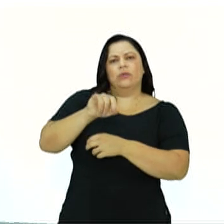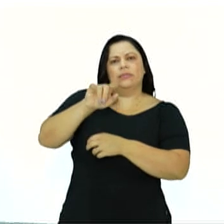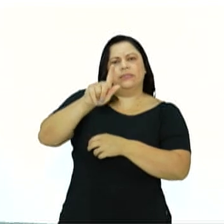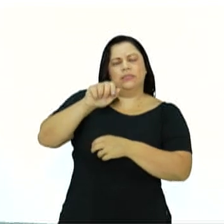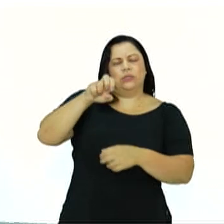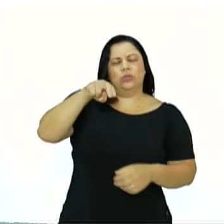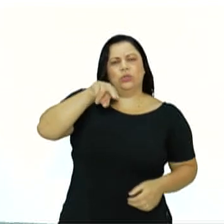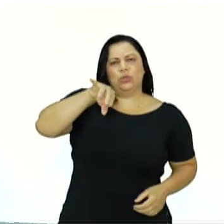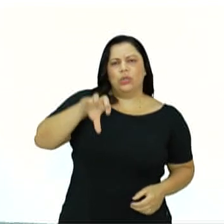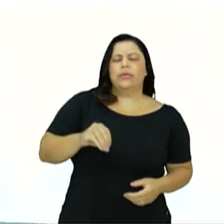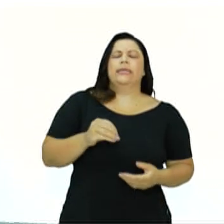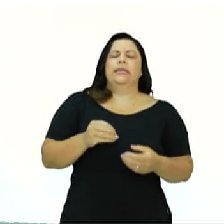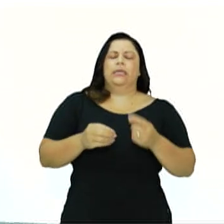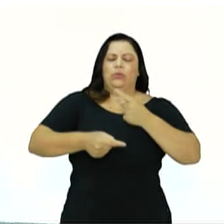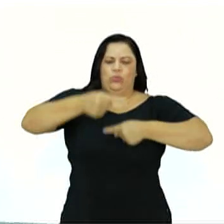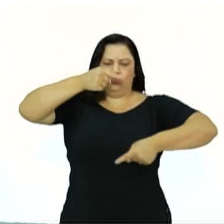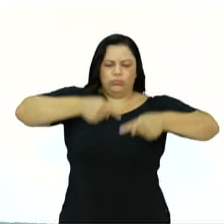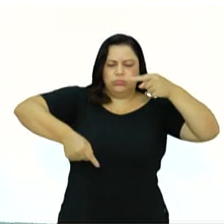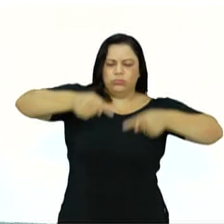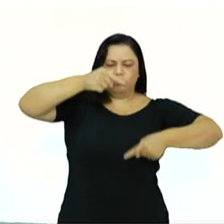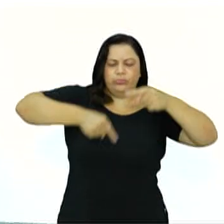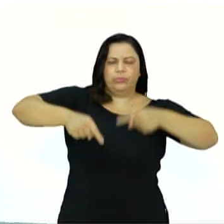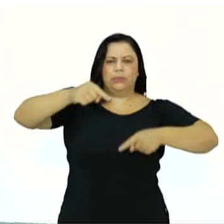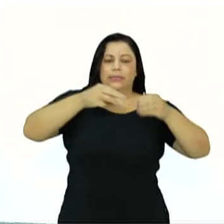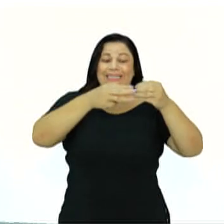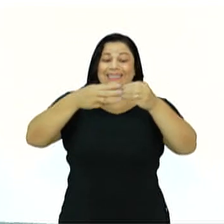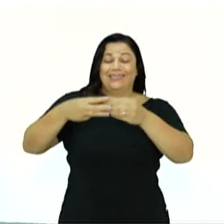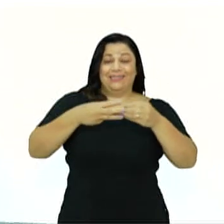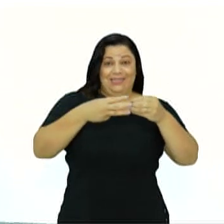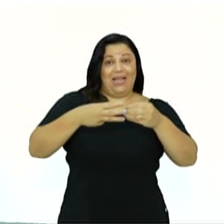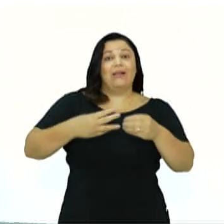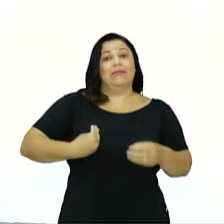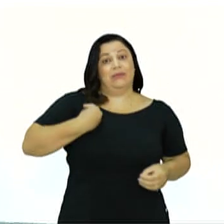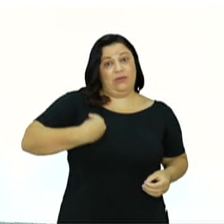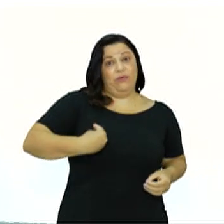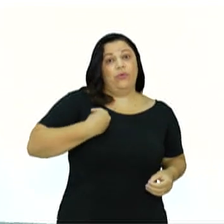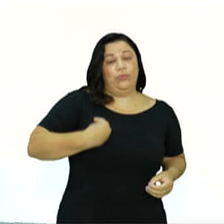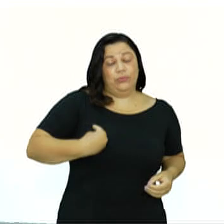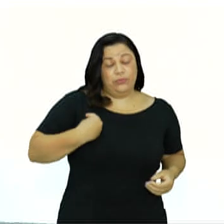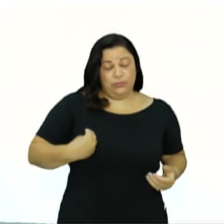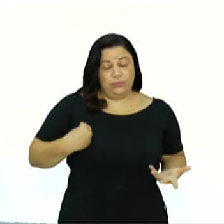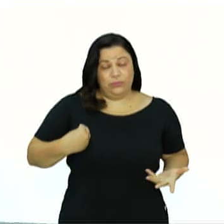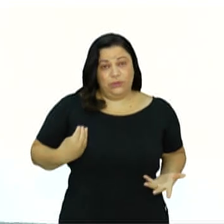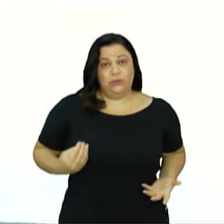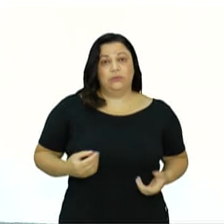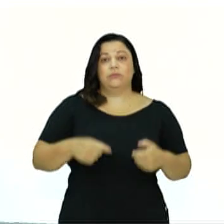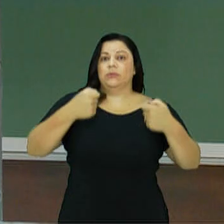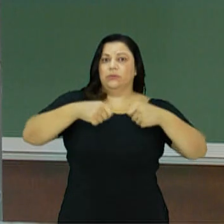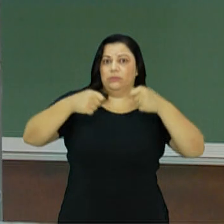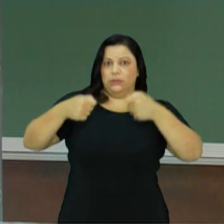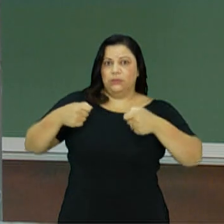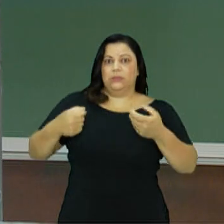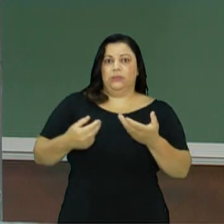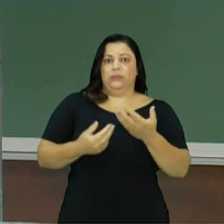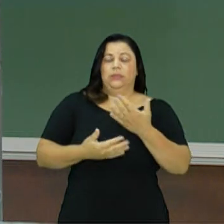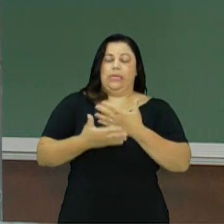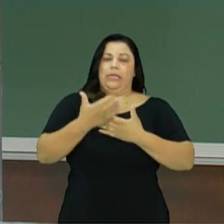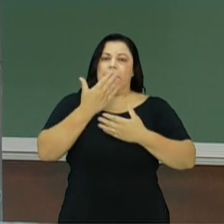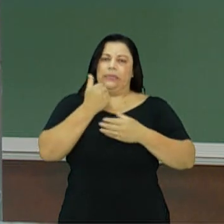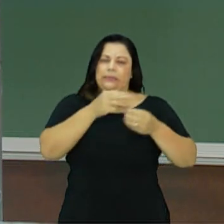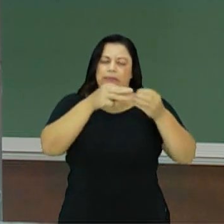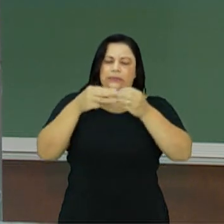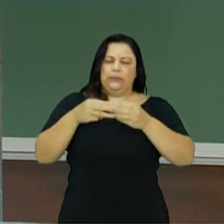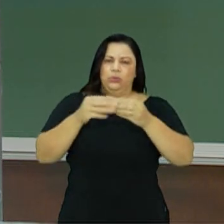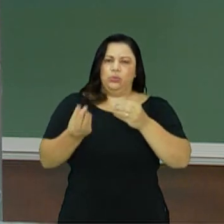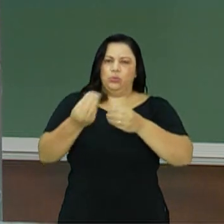e cheguem até os osteócitos, que são células vivas, elas precisam ser nutridas, é necessário isso, né? Por isso existe esse sistema todo